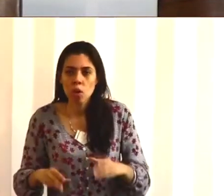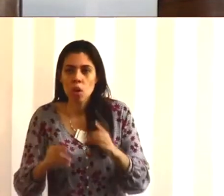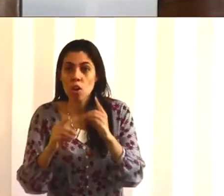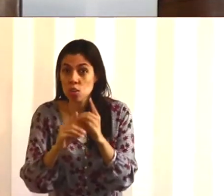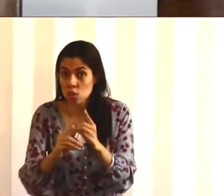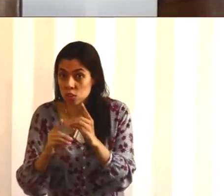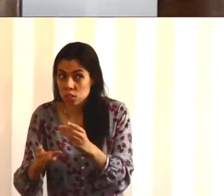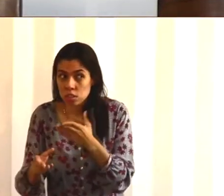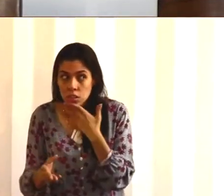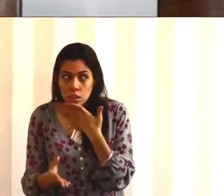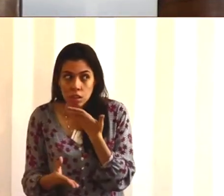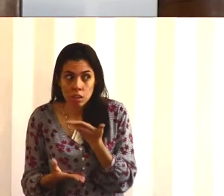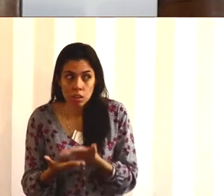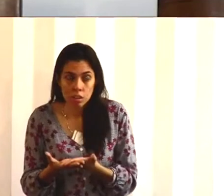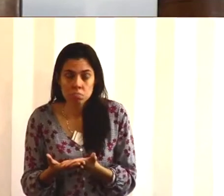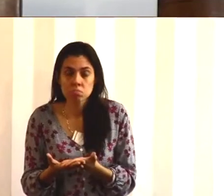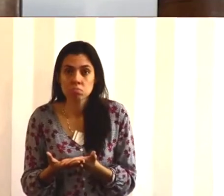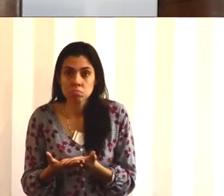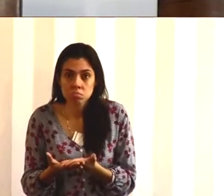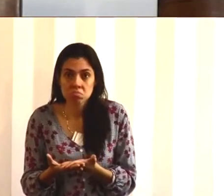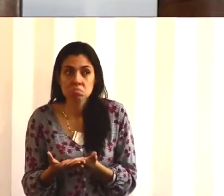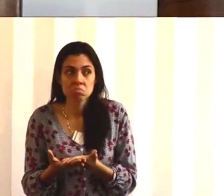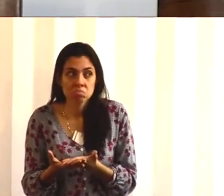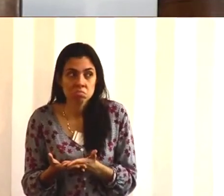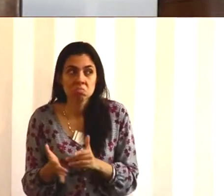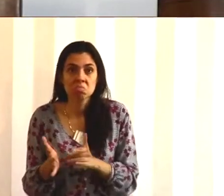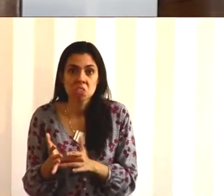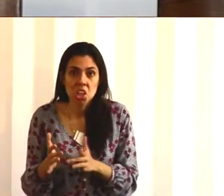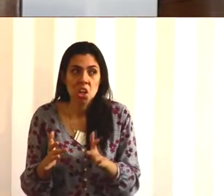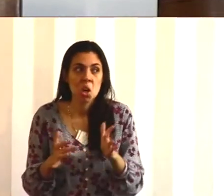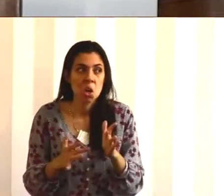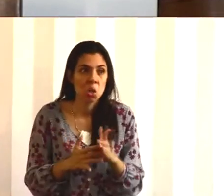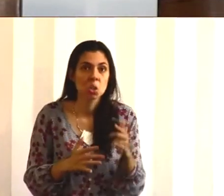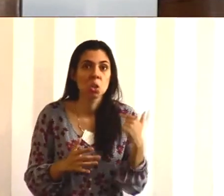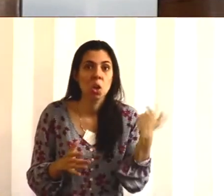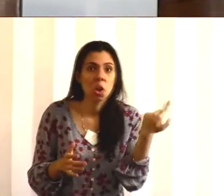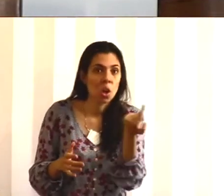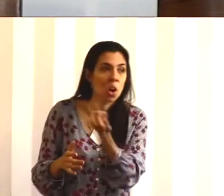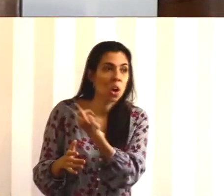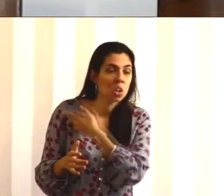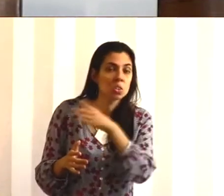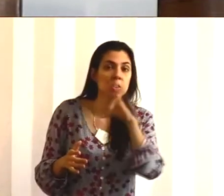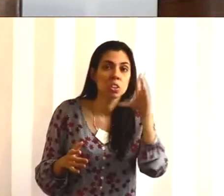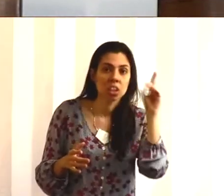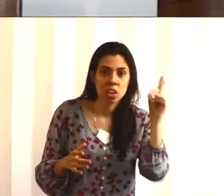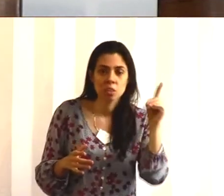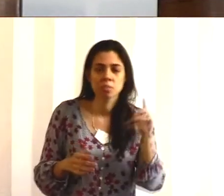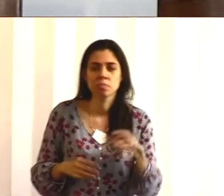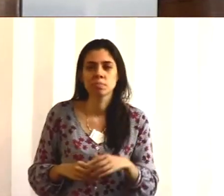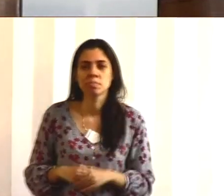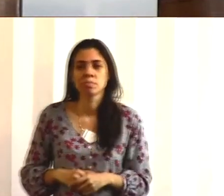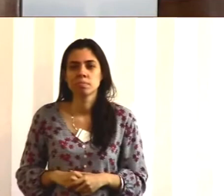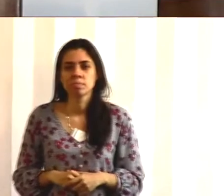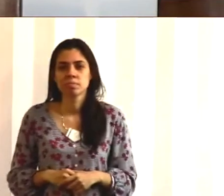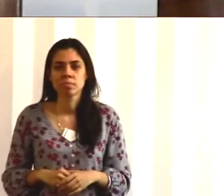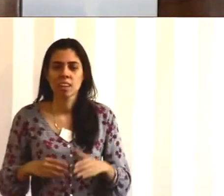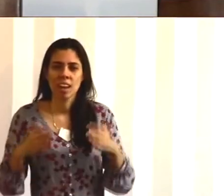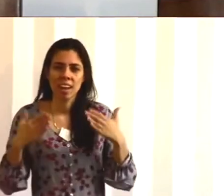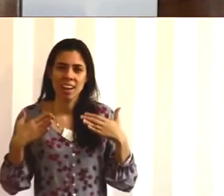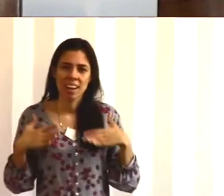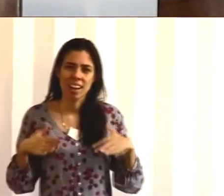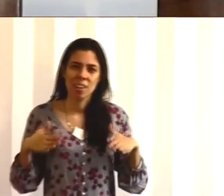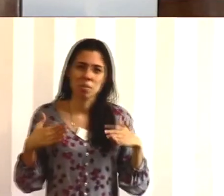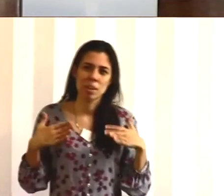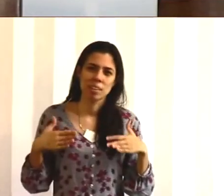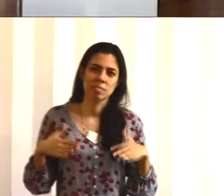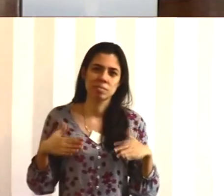obedecem? Esse é o nosso Deus. Esse é aquele que acalma a nossa